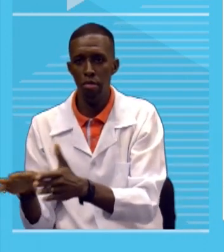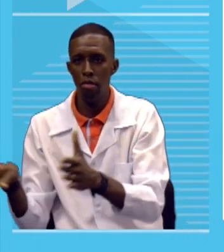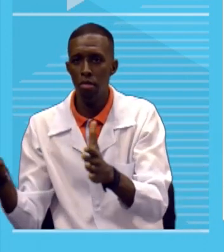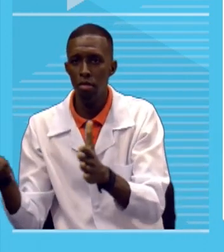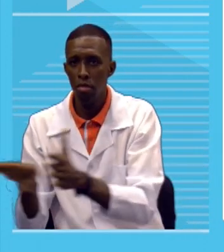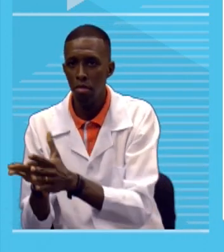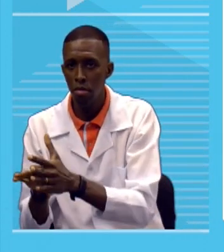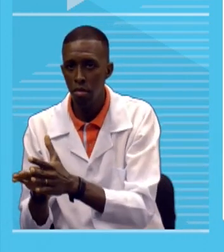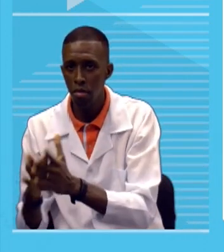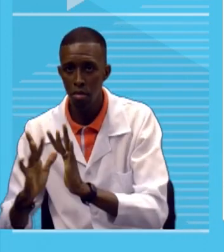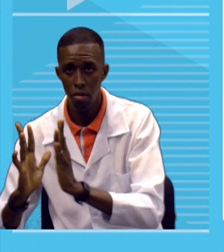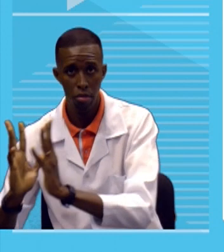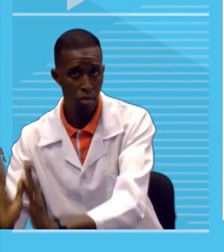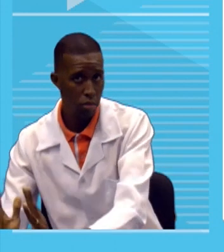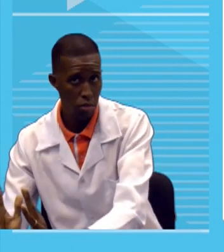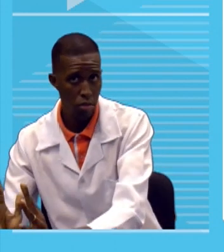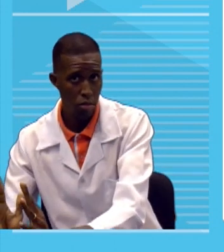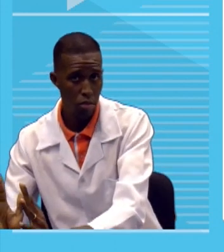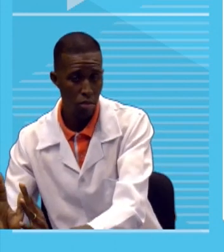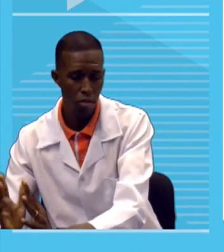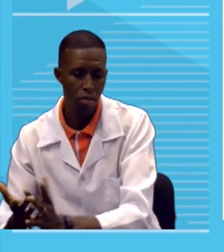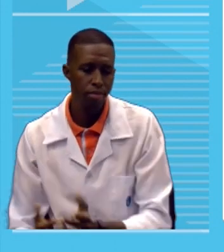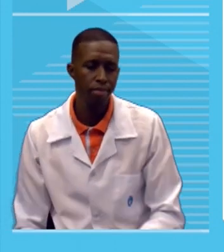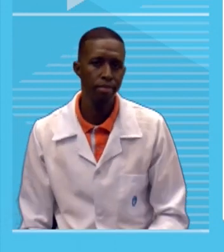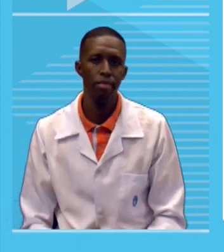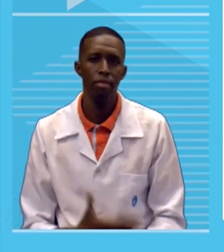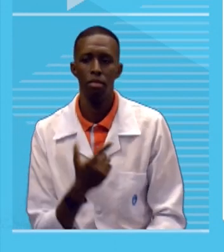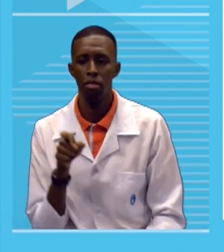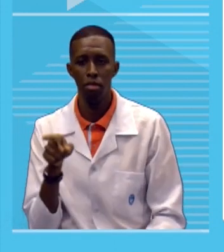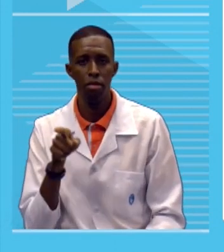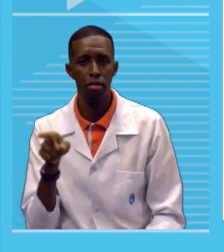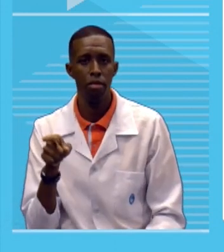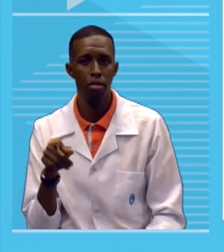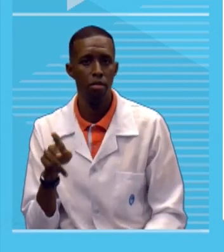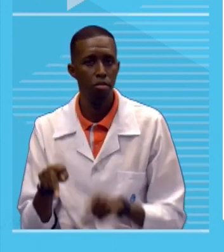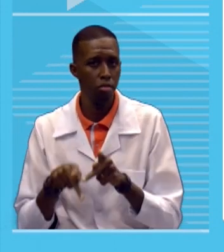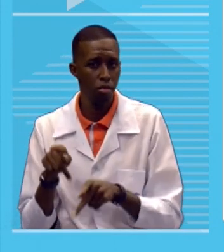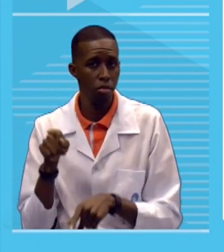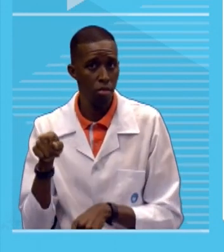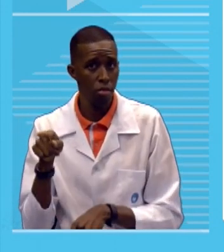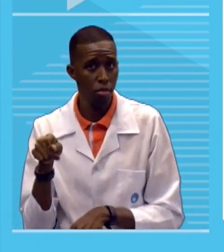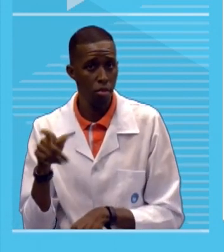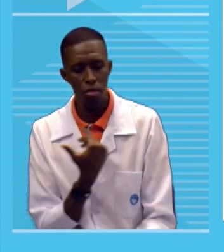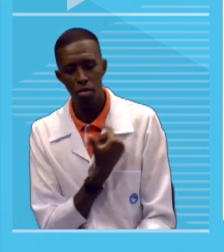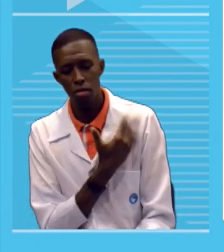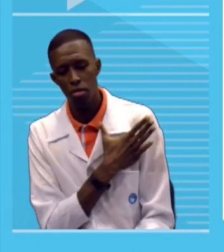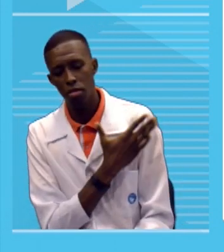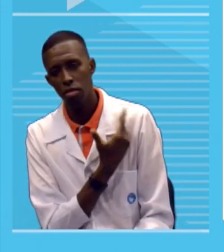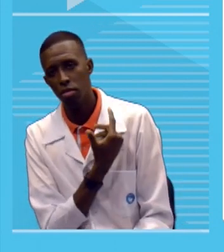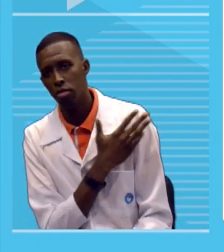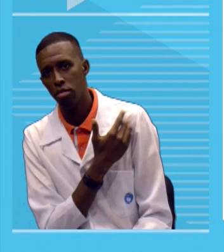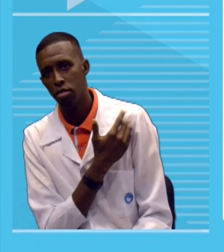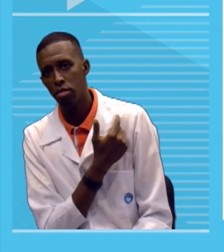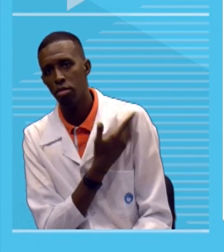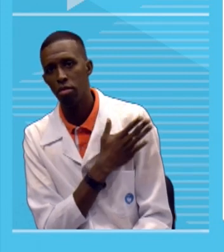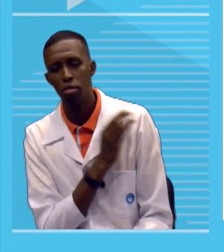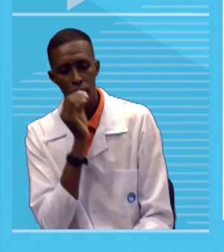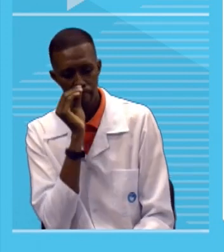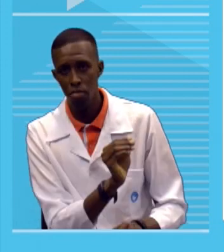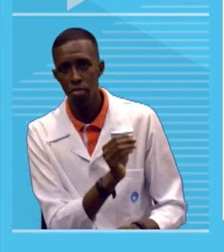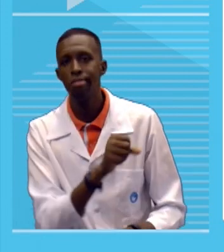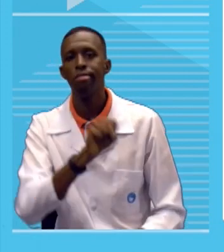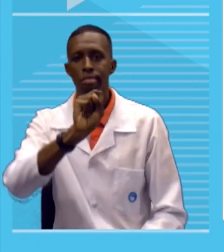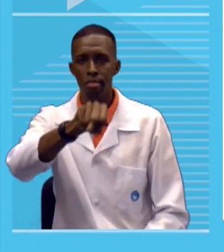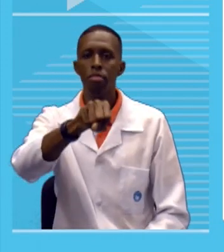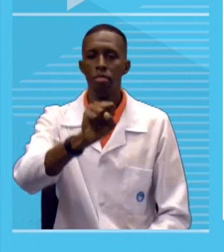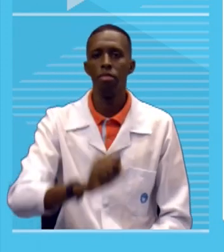educação, uma segurança de qualidade, então é claro que os problemas eles vão continuar surgindo, porque